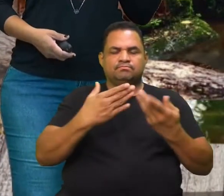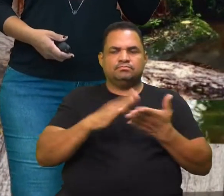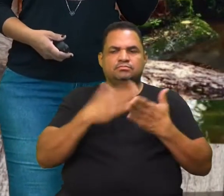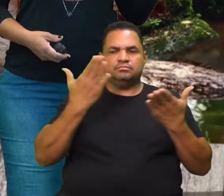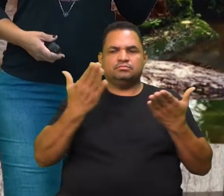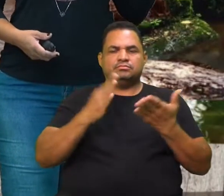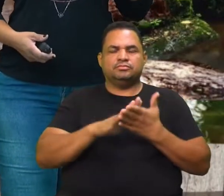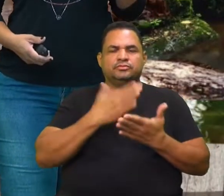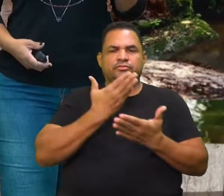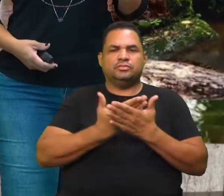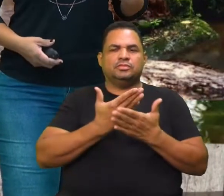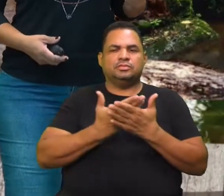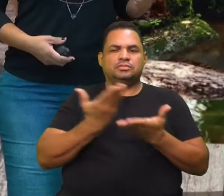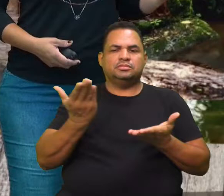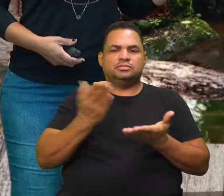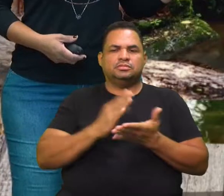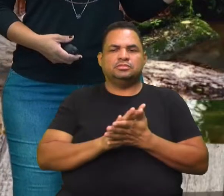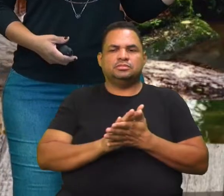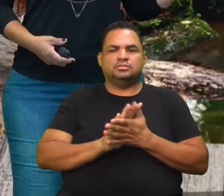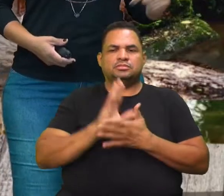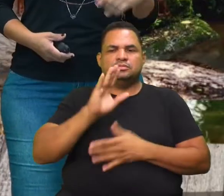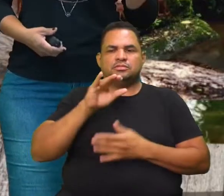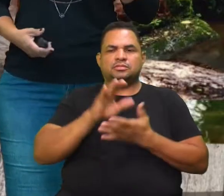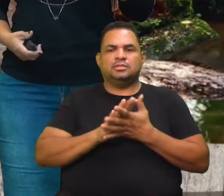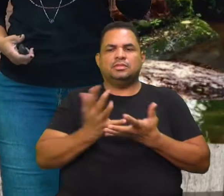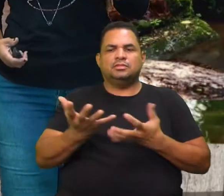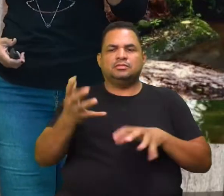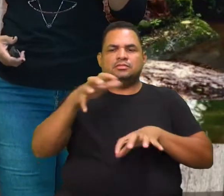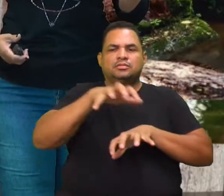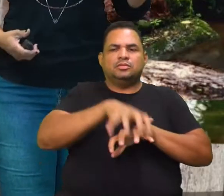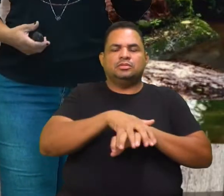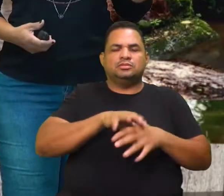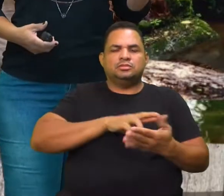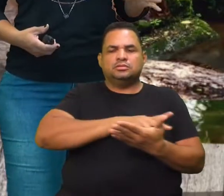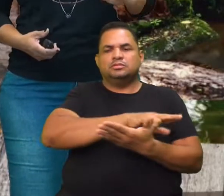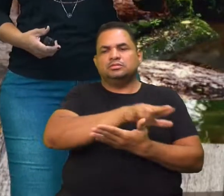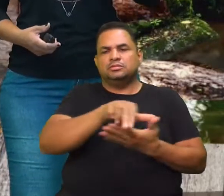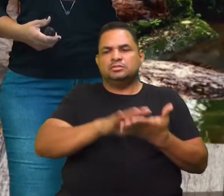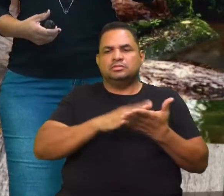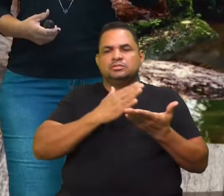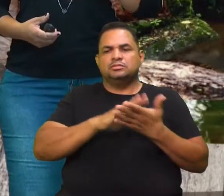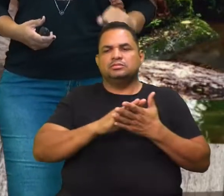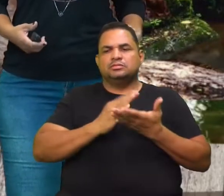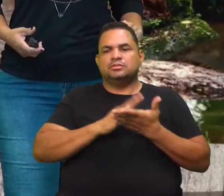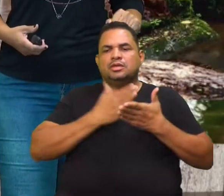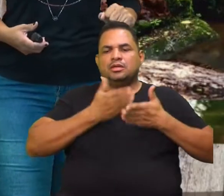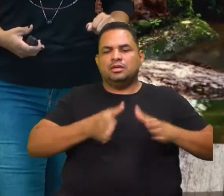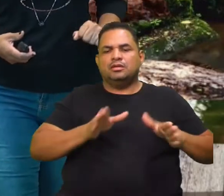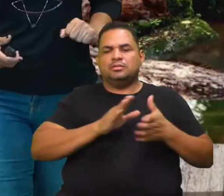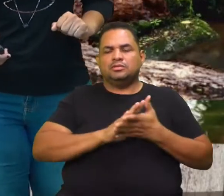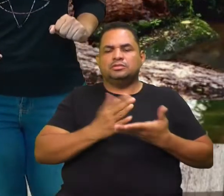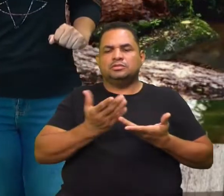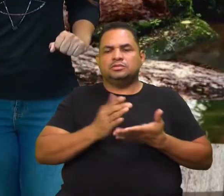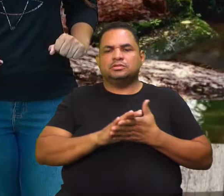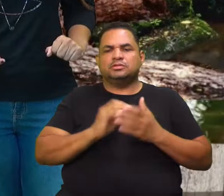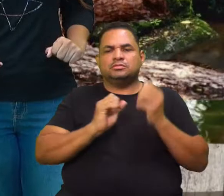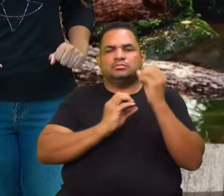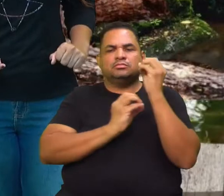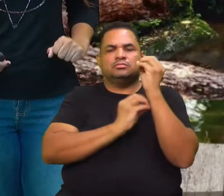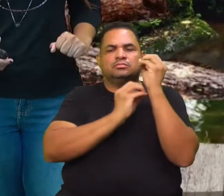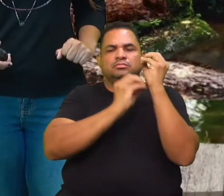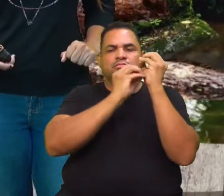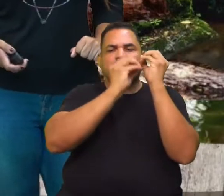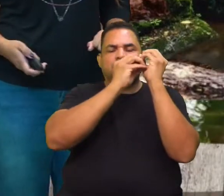lá na aula quando a gente estava falando sobre as moneras, né? Da variabilidade, da reprodução assexuada, e você vai ficar ligadinho comigo, tá